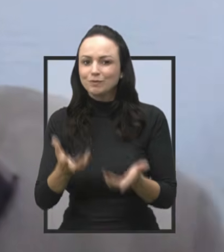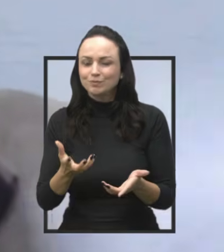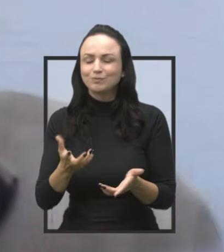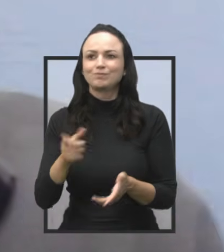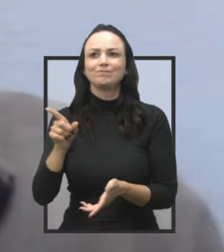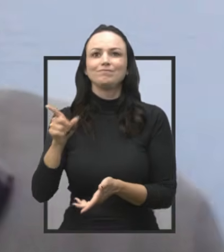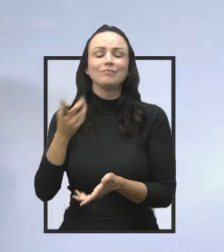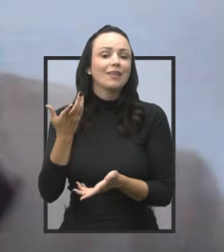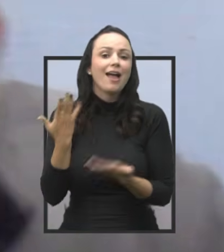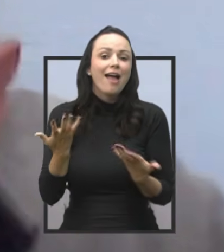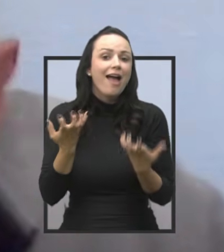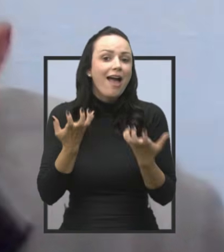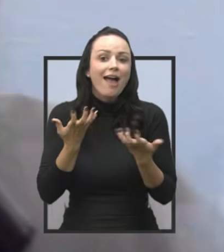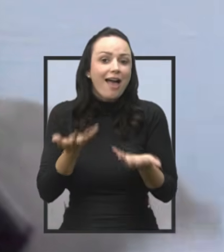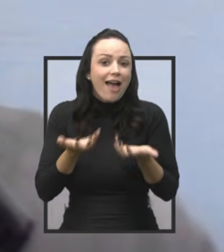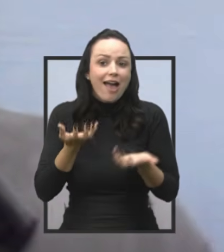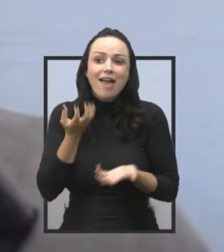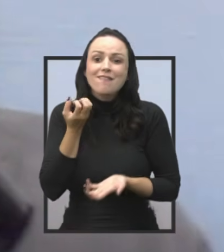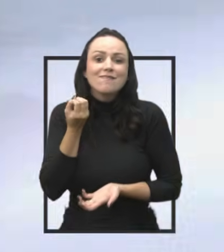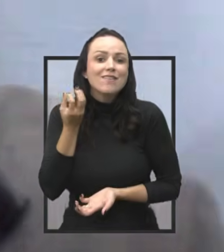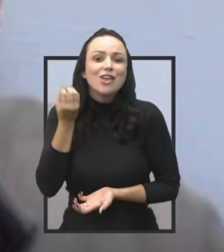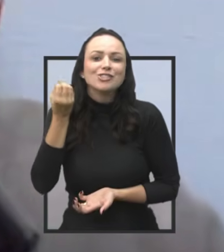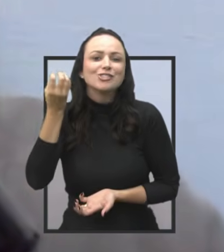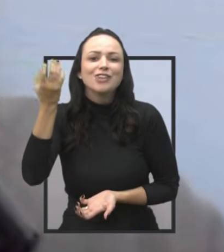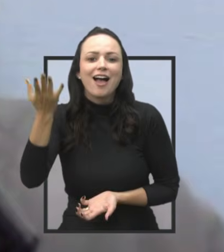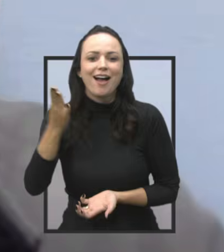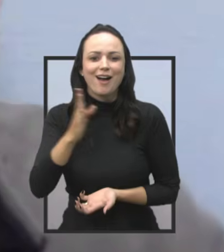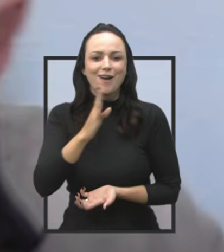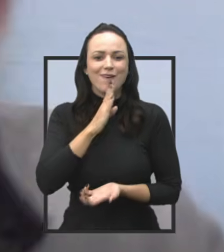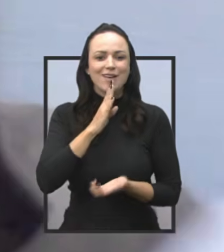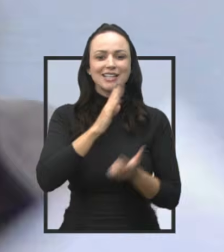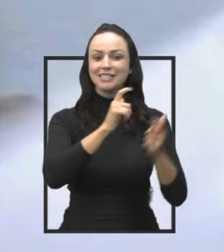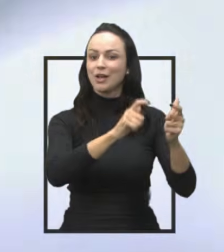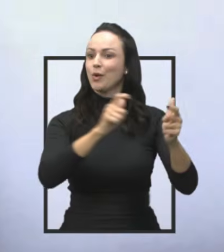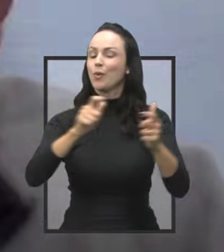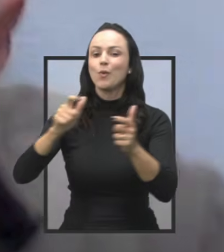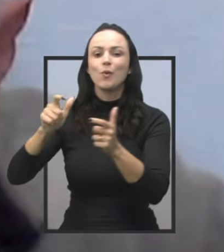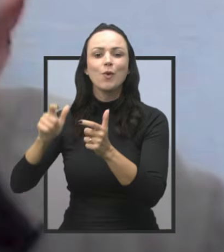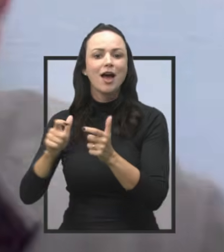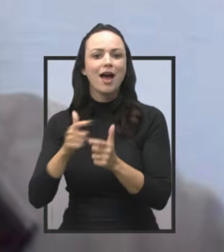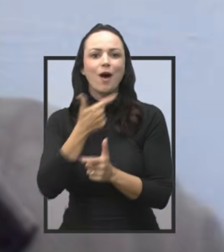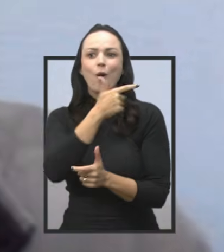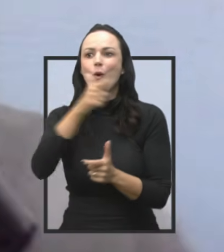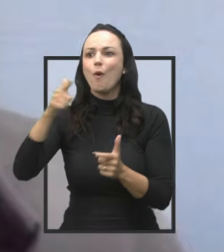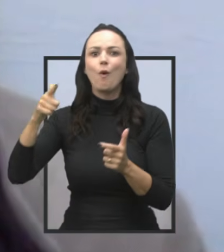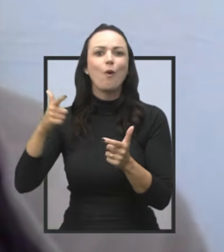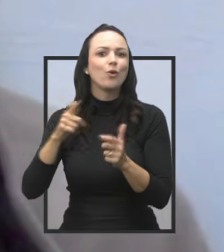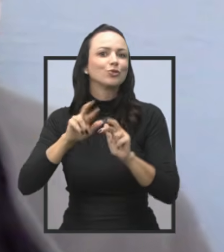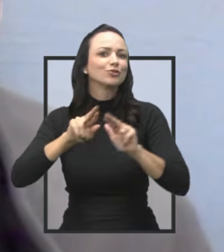pouco viajar, conhecer os lugares, conhecer outras